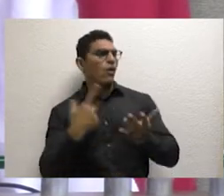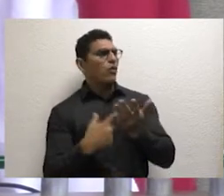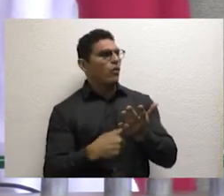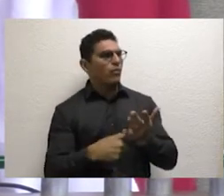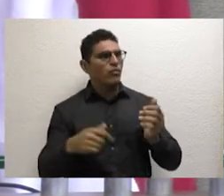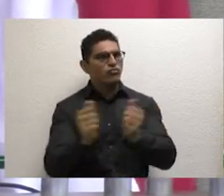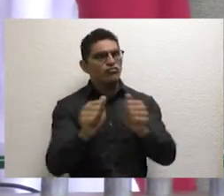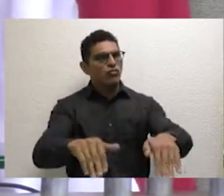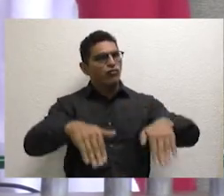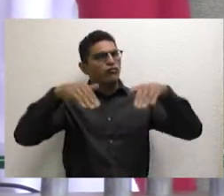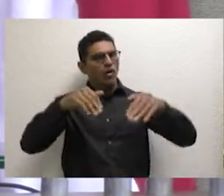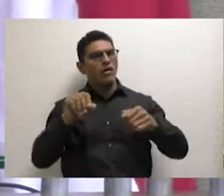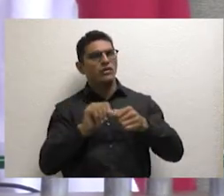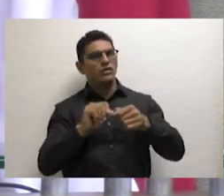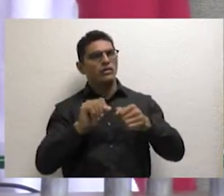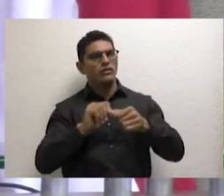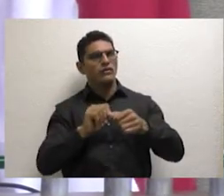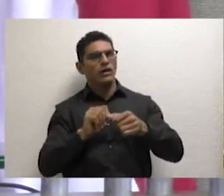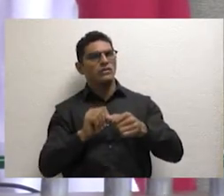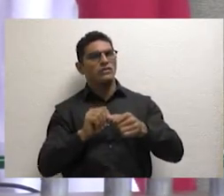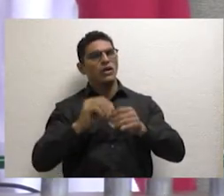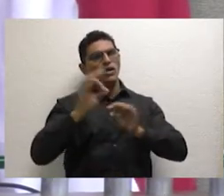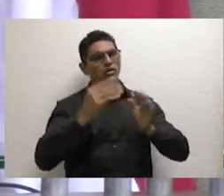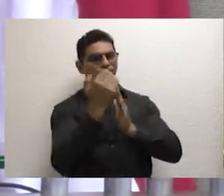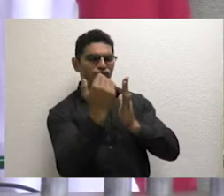de que façam as nossas emendas